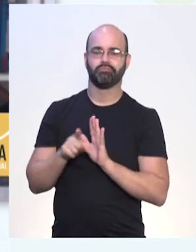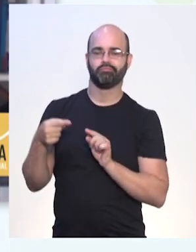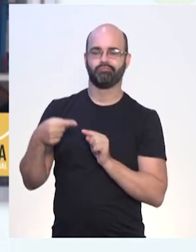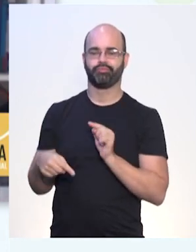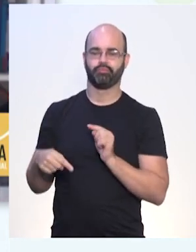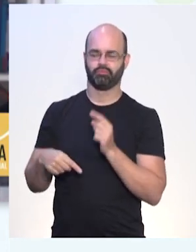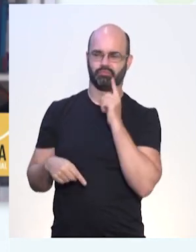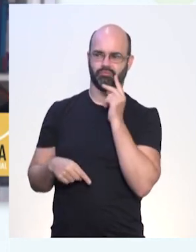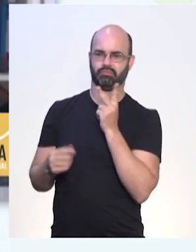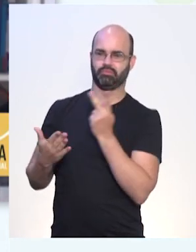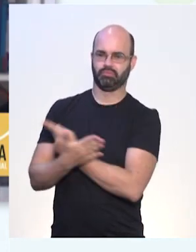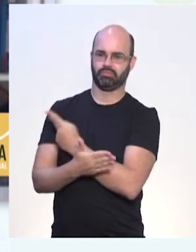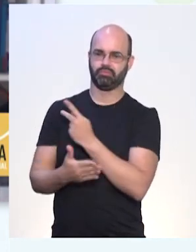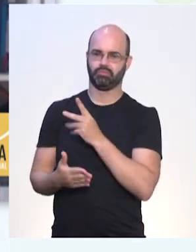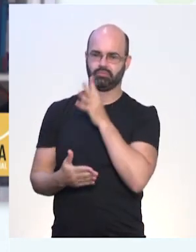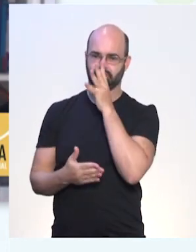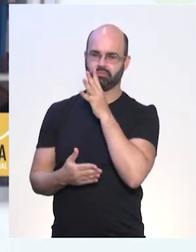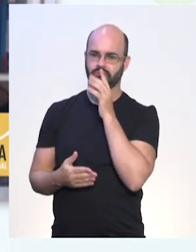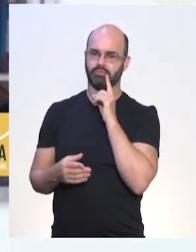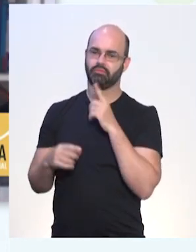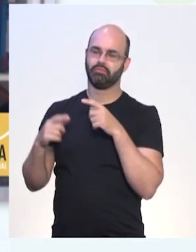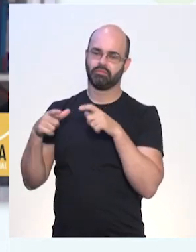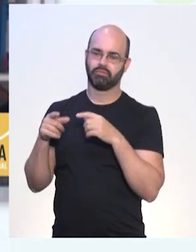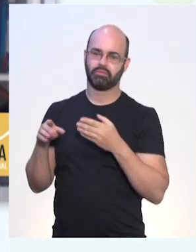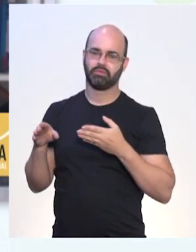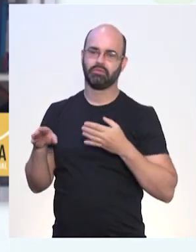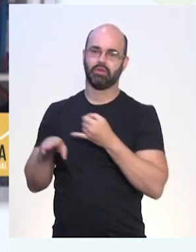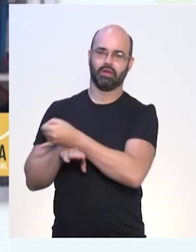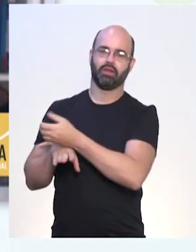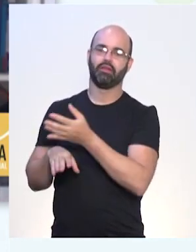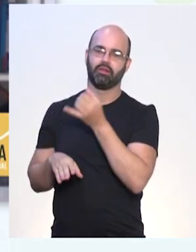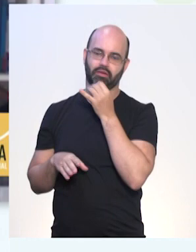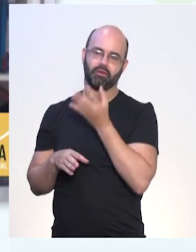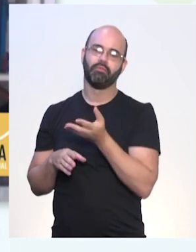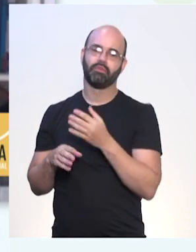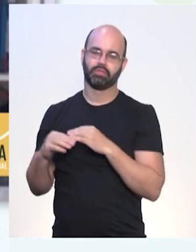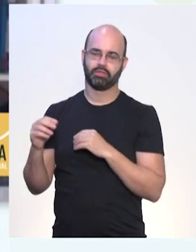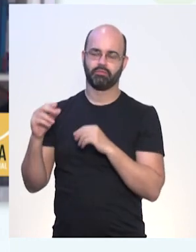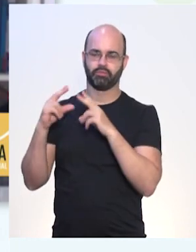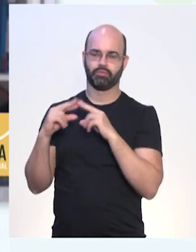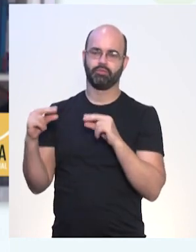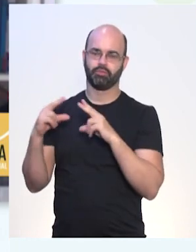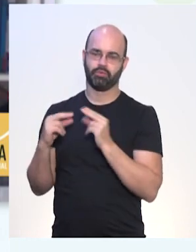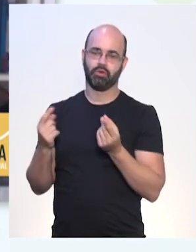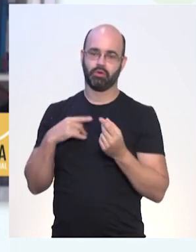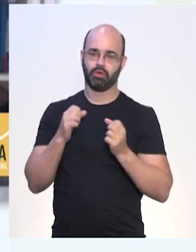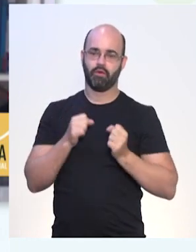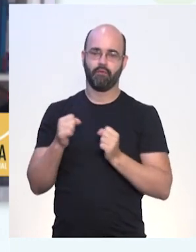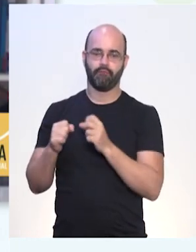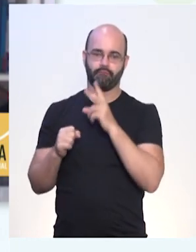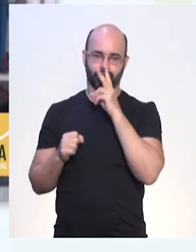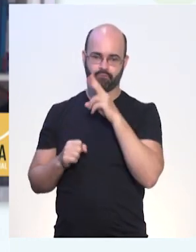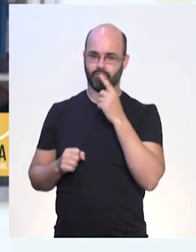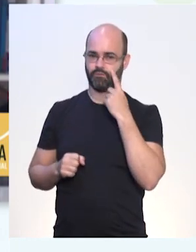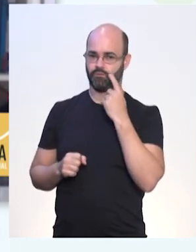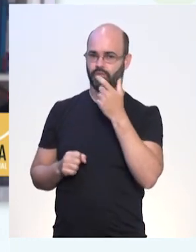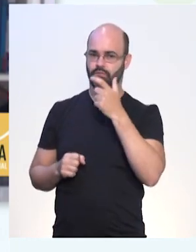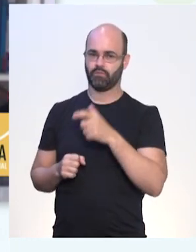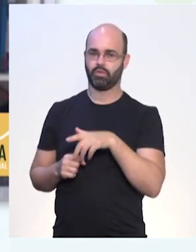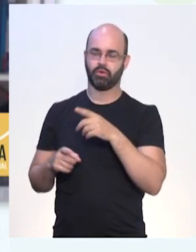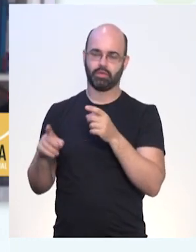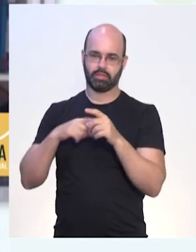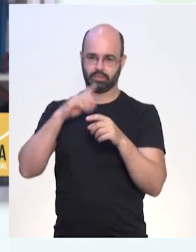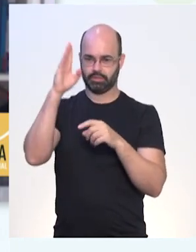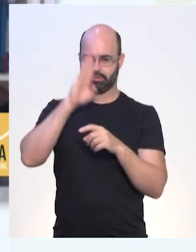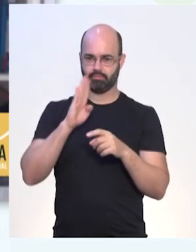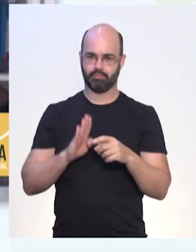Beirute Então as embarcações da força-tarefa né que incluem atualmente por exemplo a Fragata Independência que